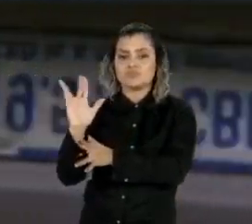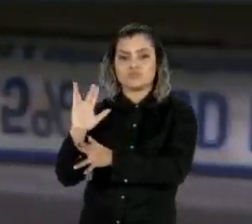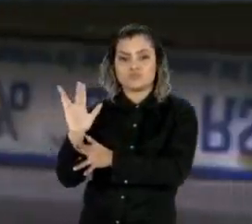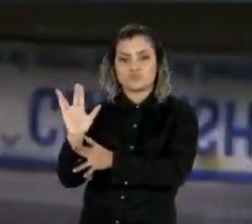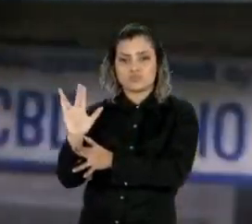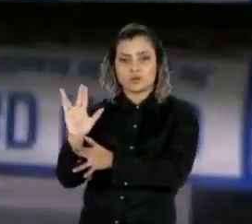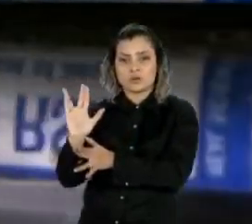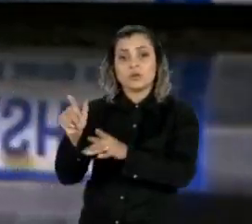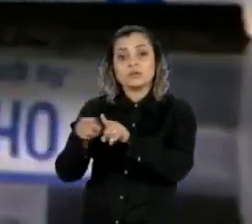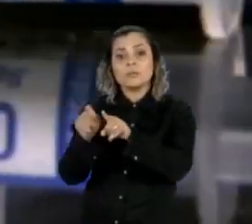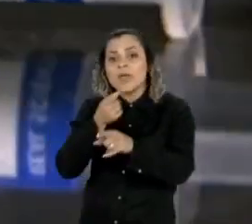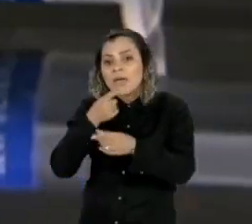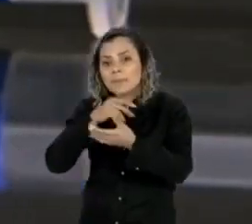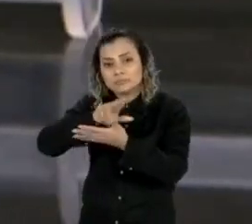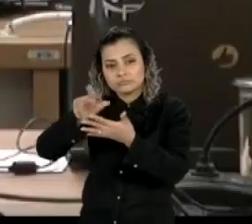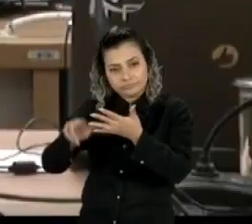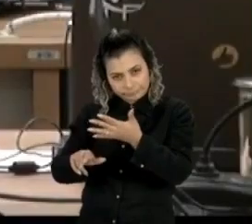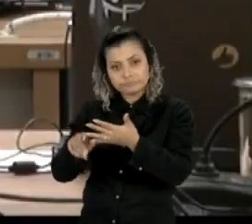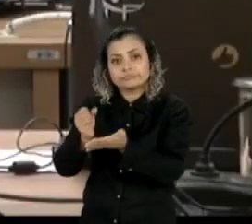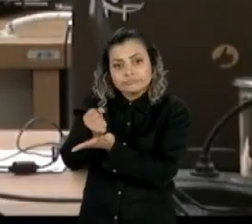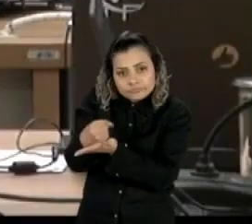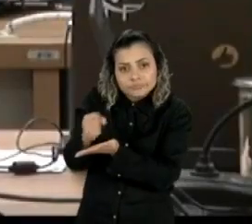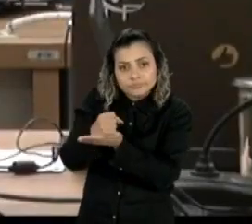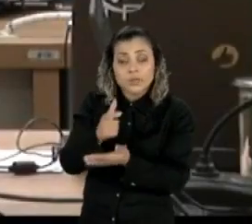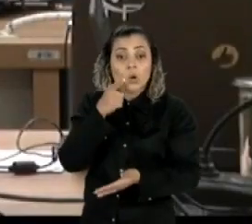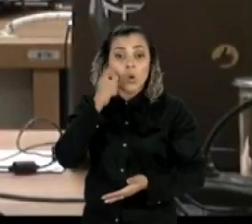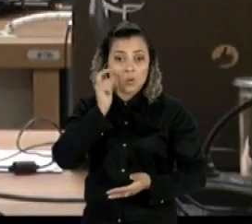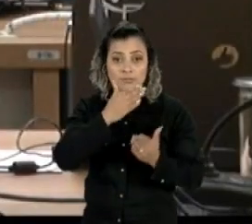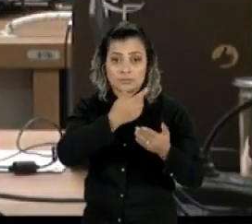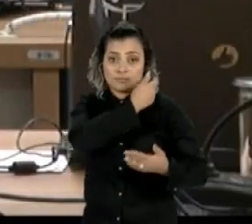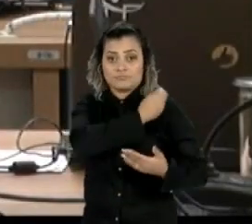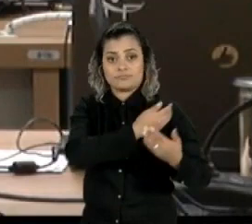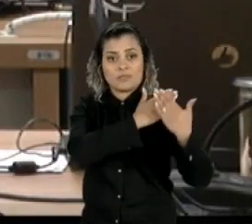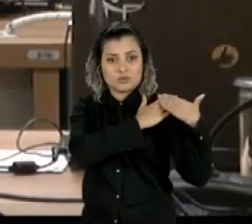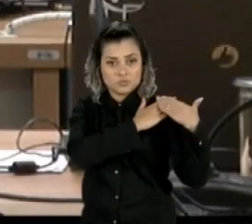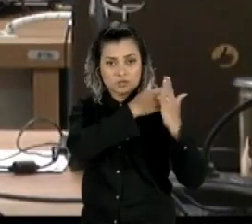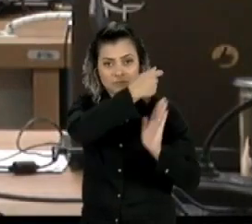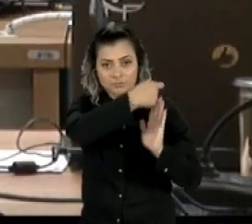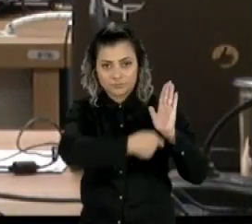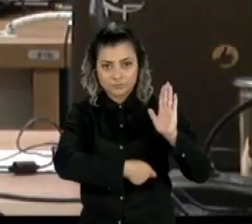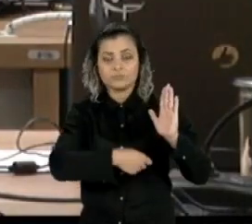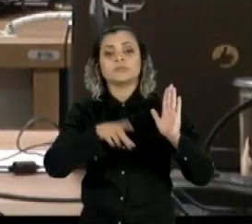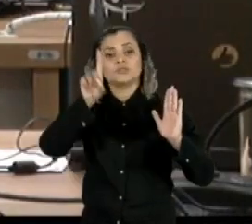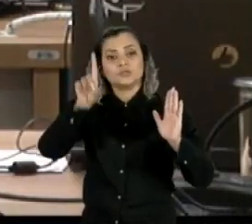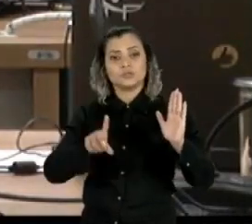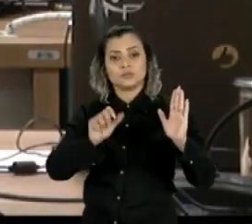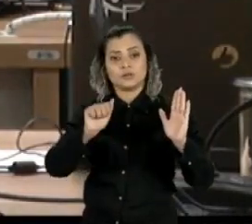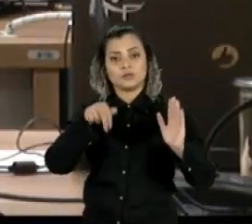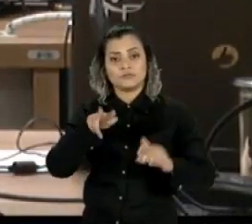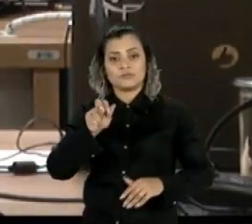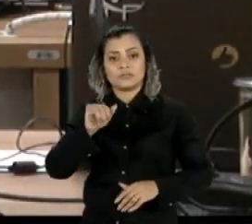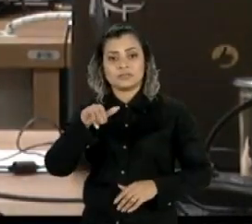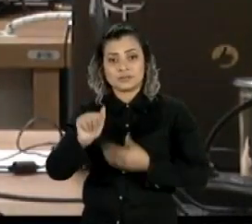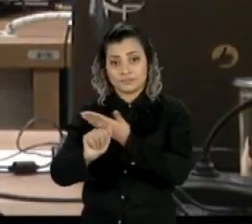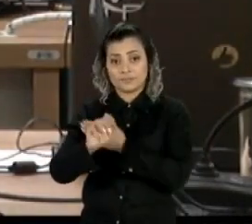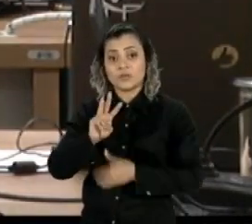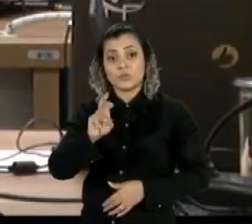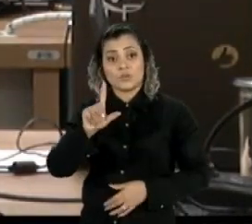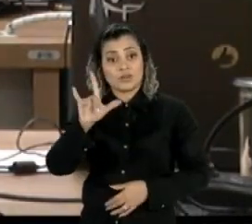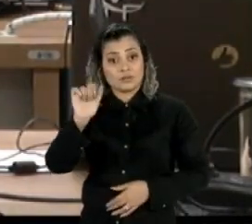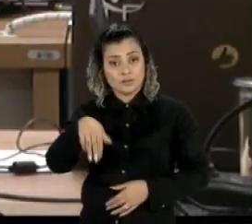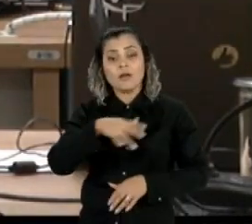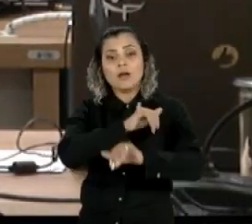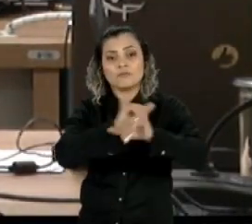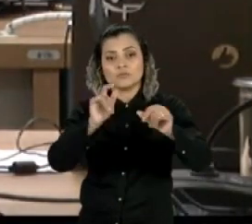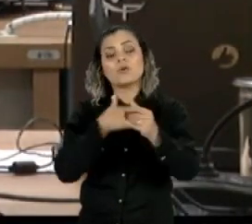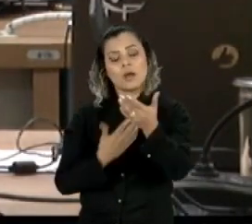de medicamentos à base de cannabis. Ontem, o relator da proposta e diretor-presidente da Anvisa, William Dibb, apresentou voto